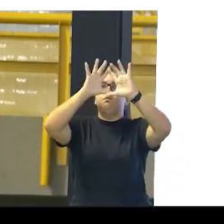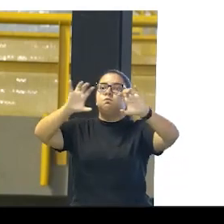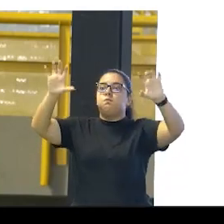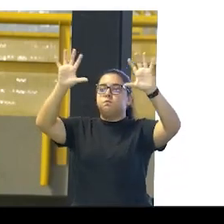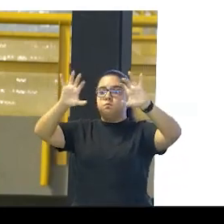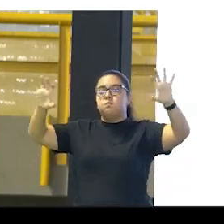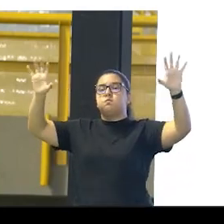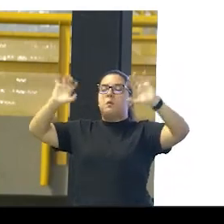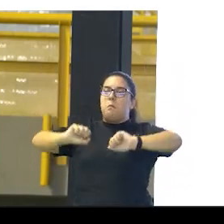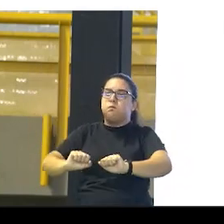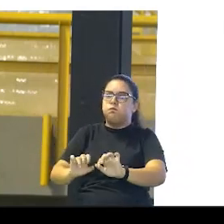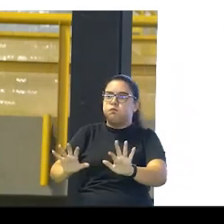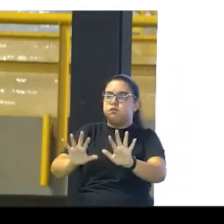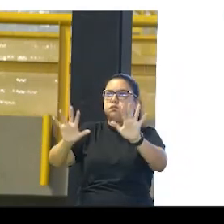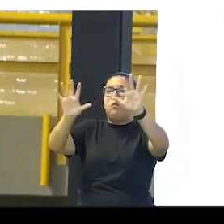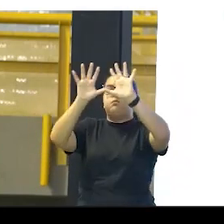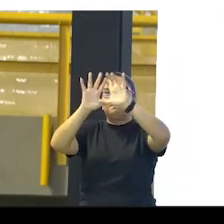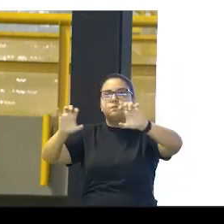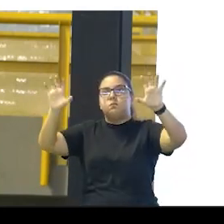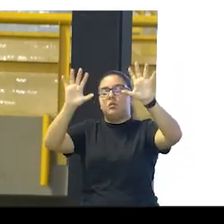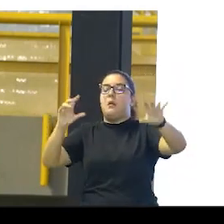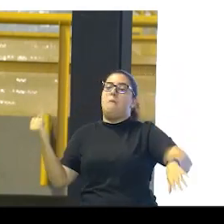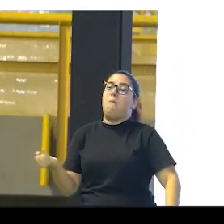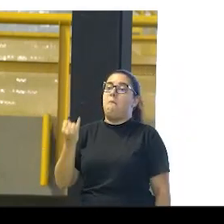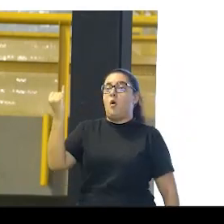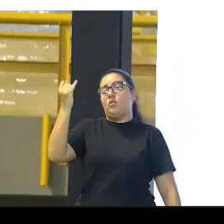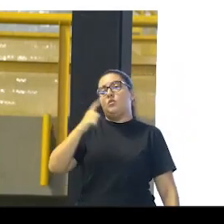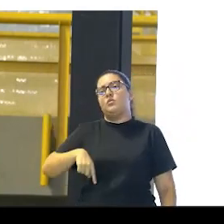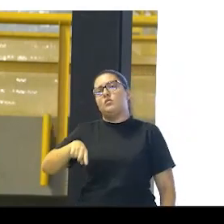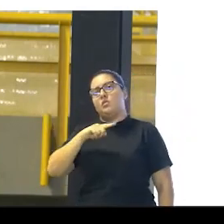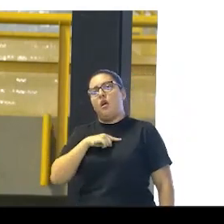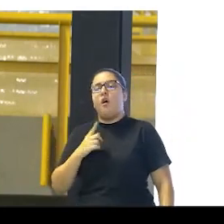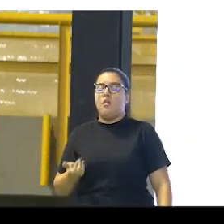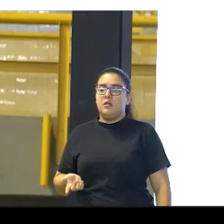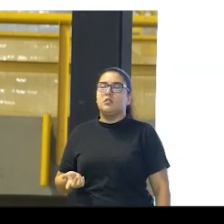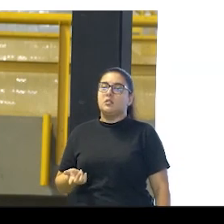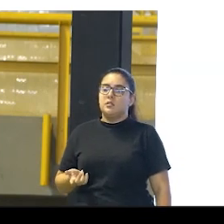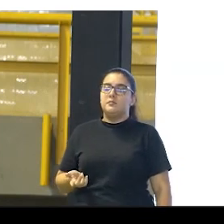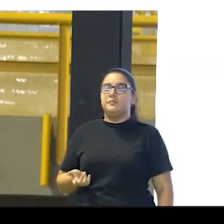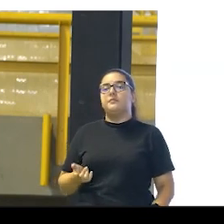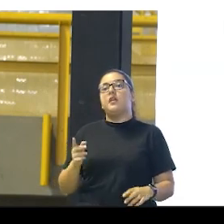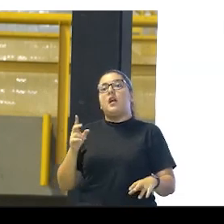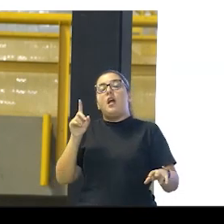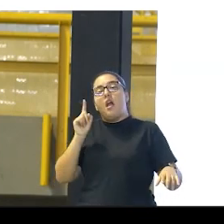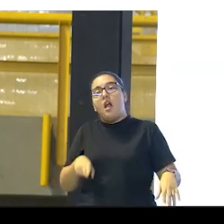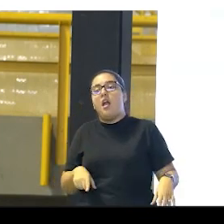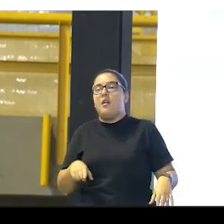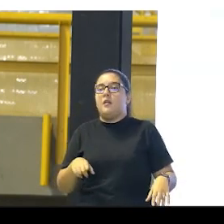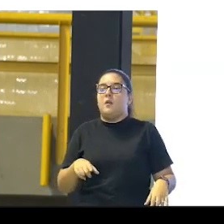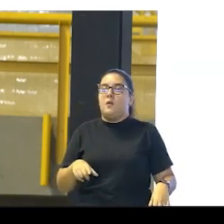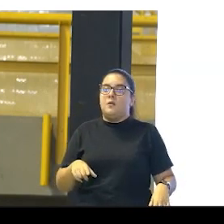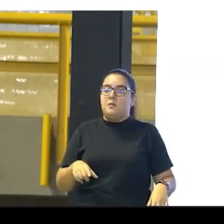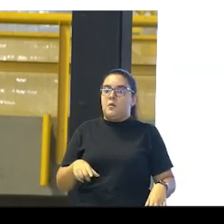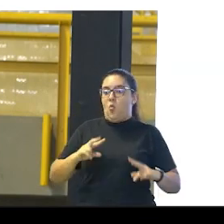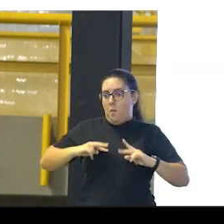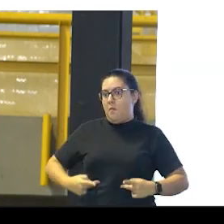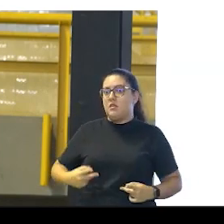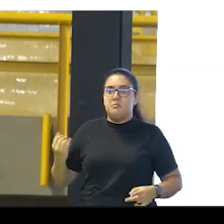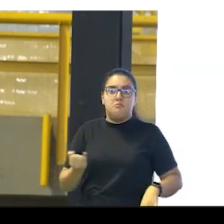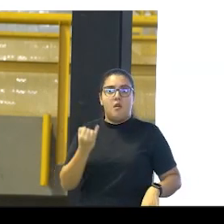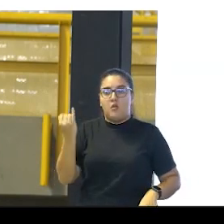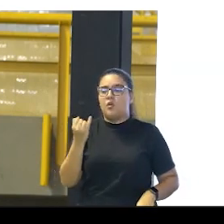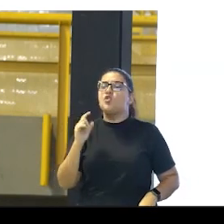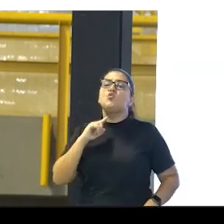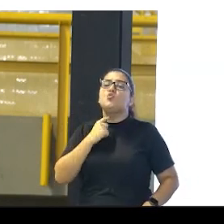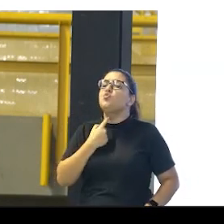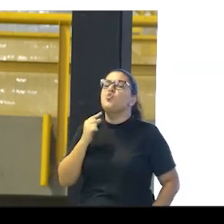atmosfera, nessa camada que é importante para nós, que a gente não está visualizando aqui, mas que é fundamental para o homem. Tá? E que sujeira